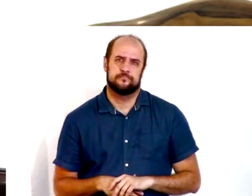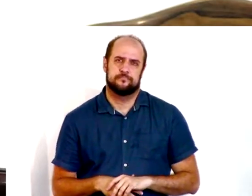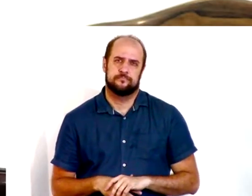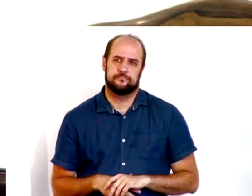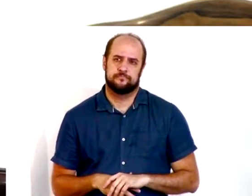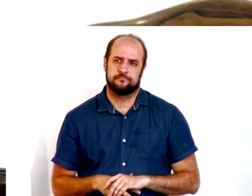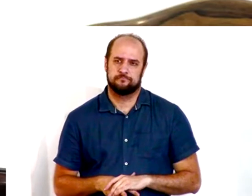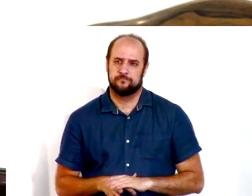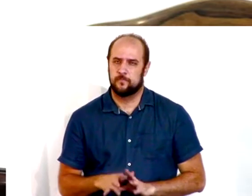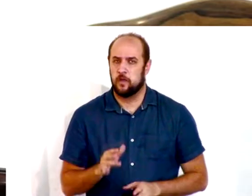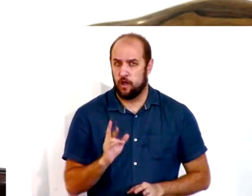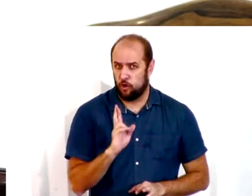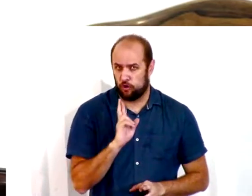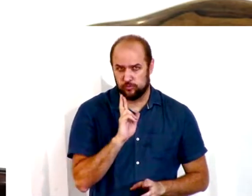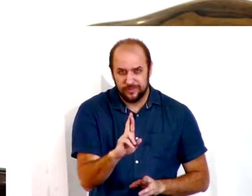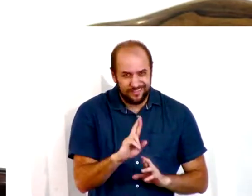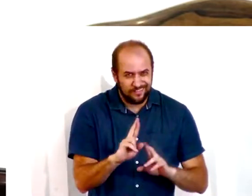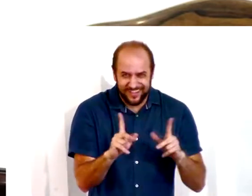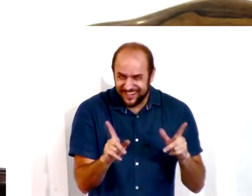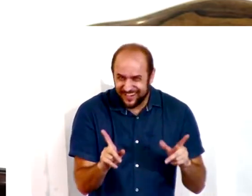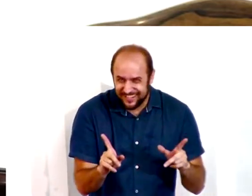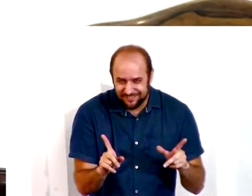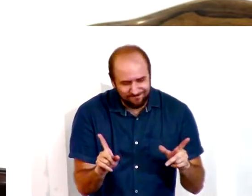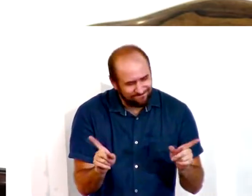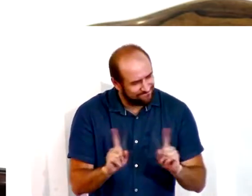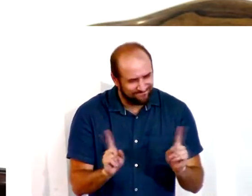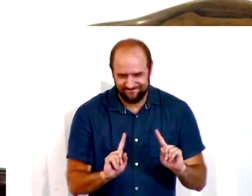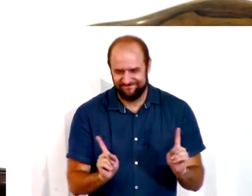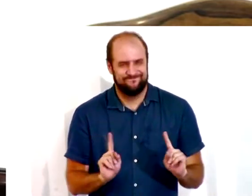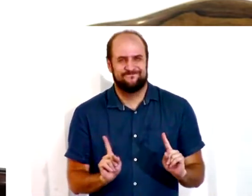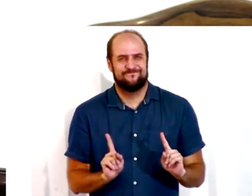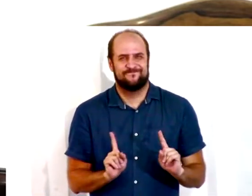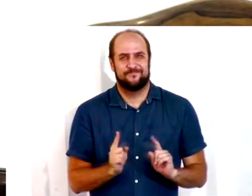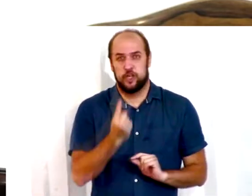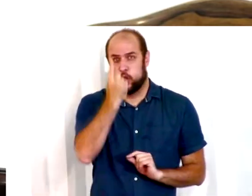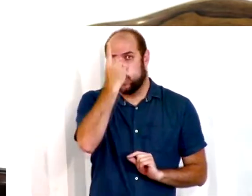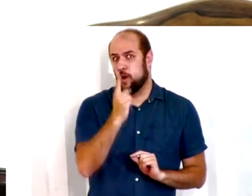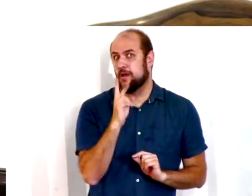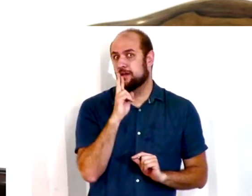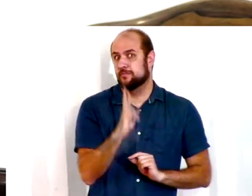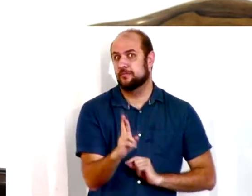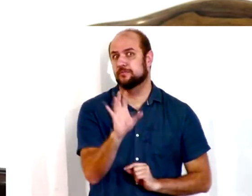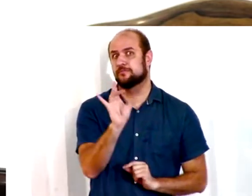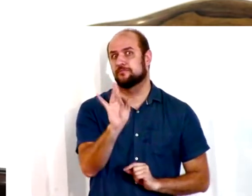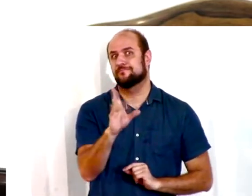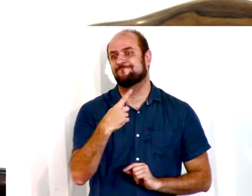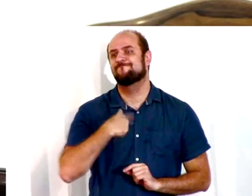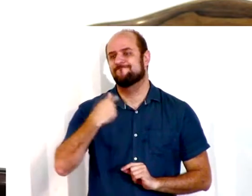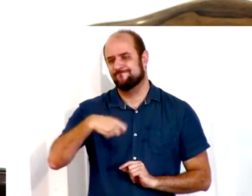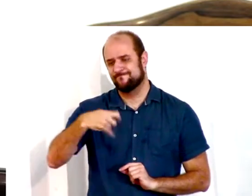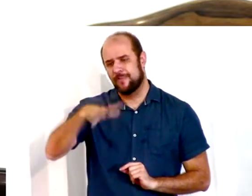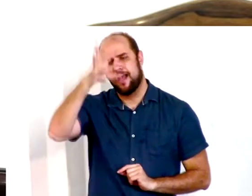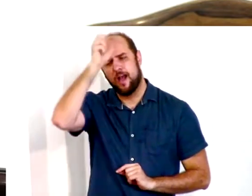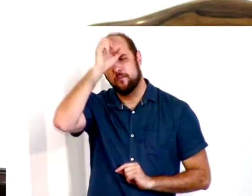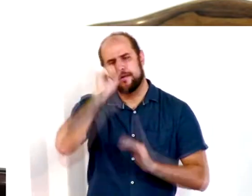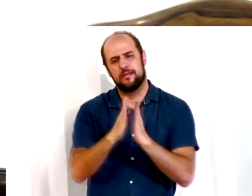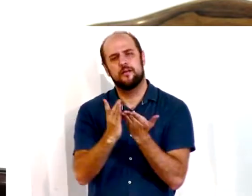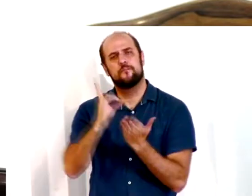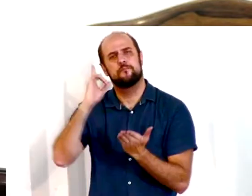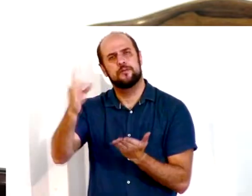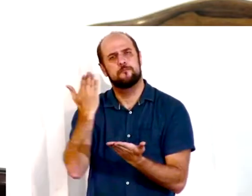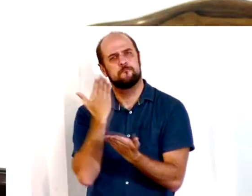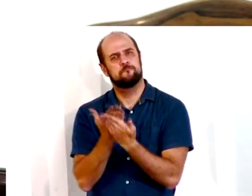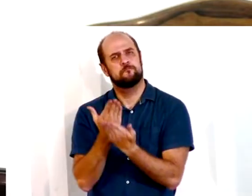Esperava outra resposta? Nas páginas das Escrituras. Mas para isso eu preciso ler, preciso meditar,